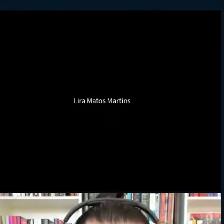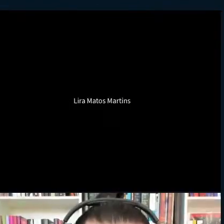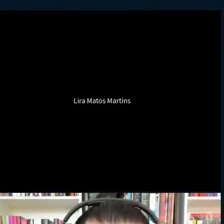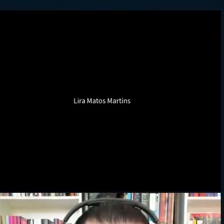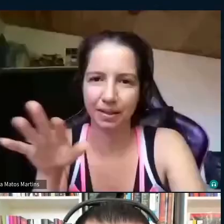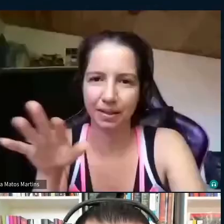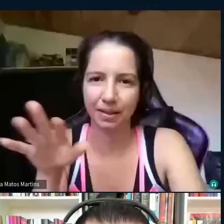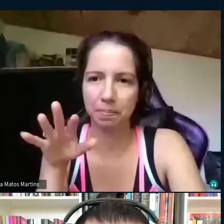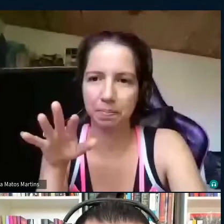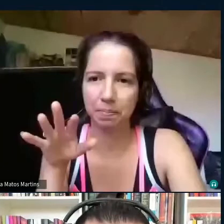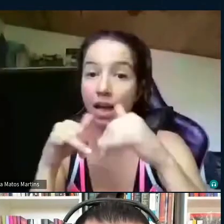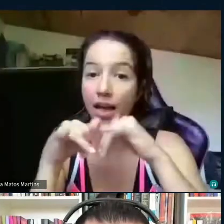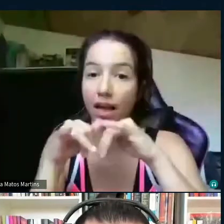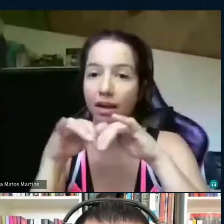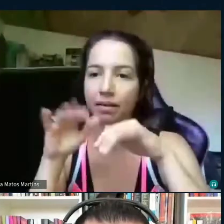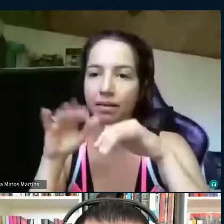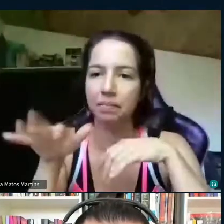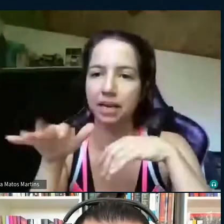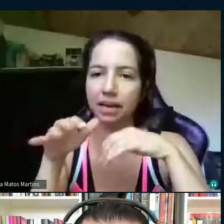Valeu.